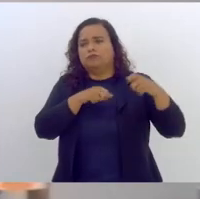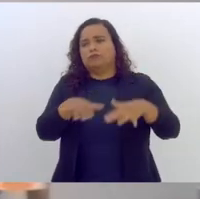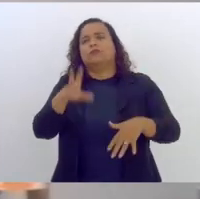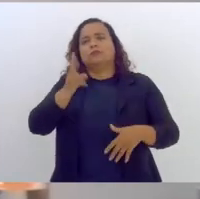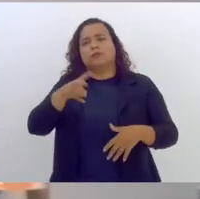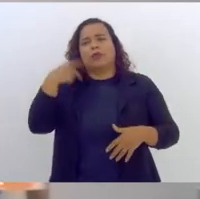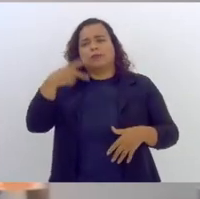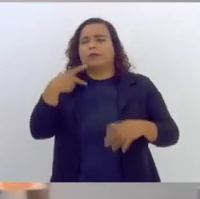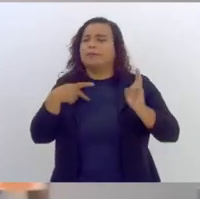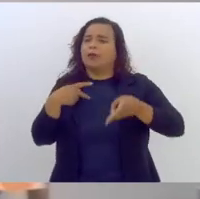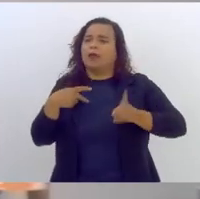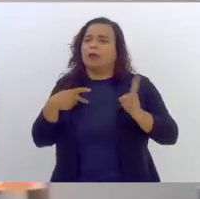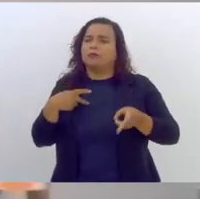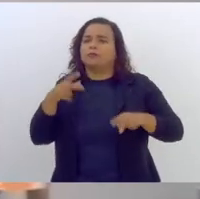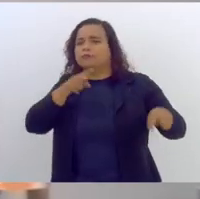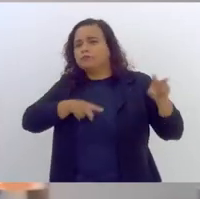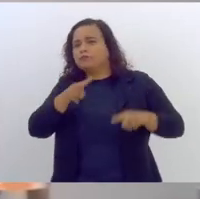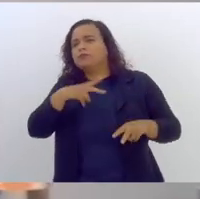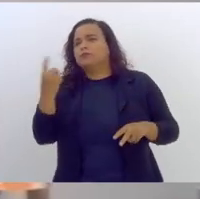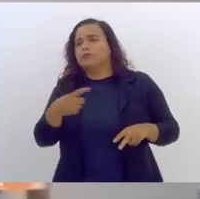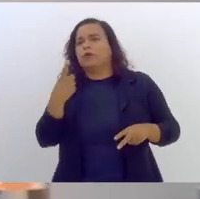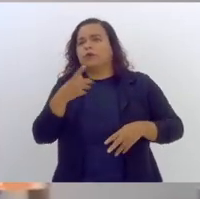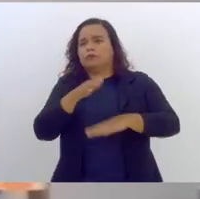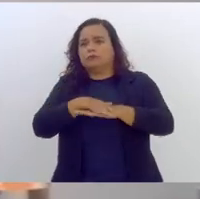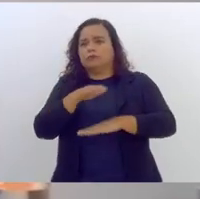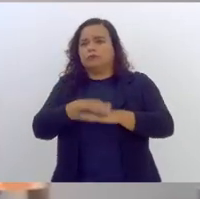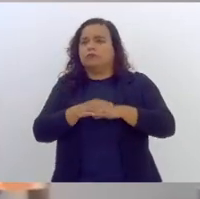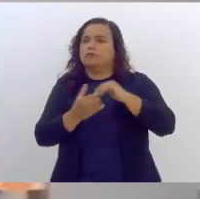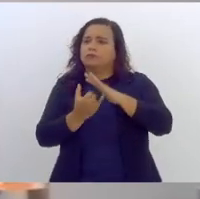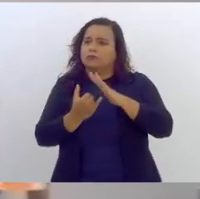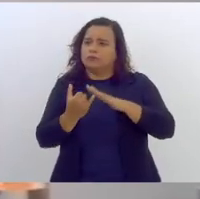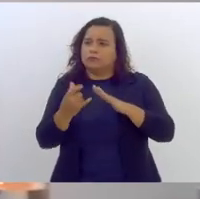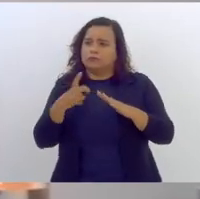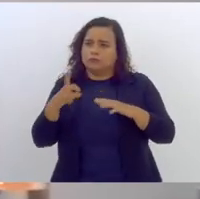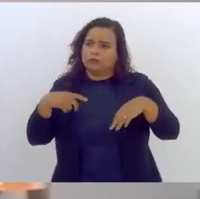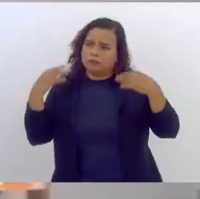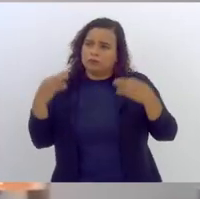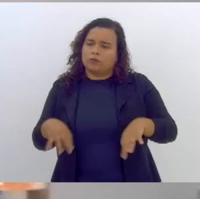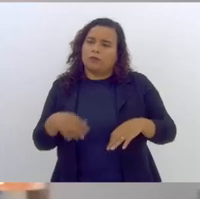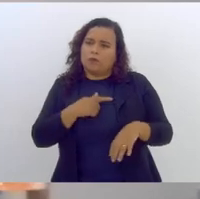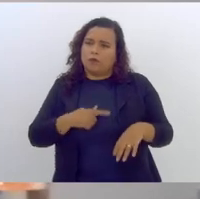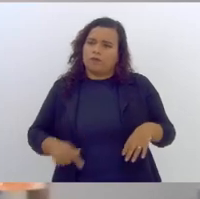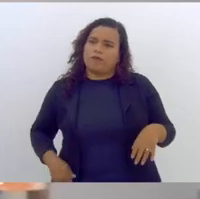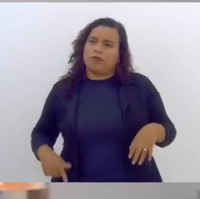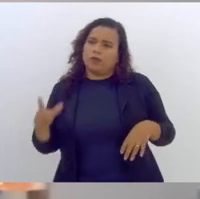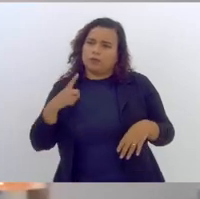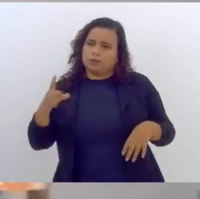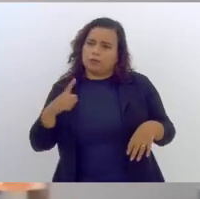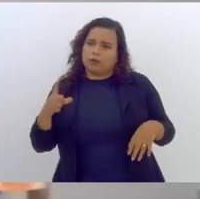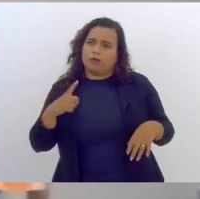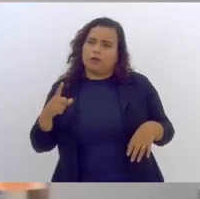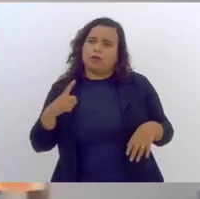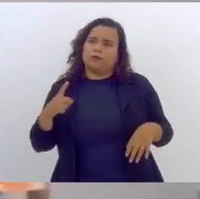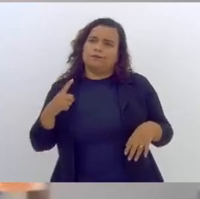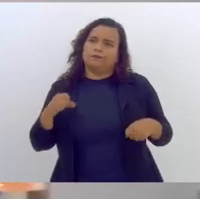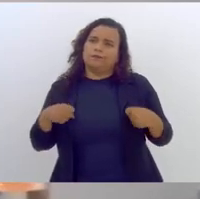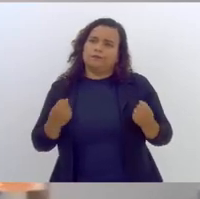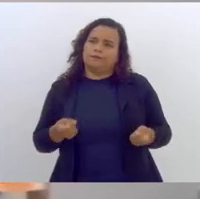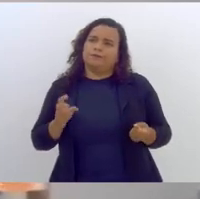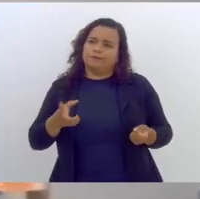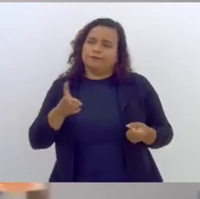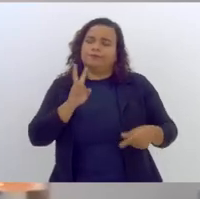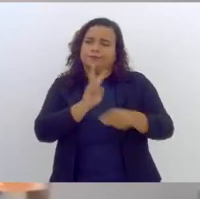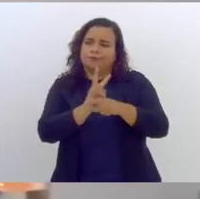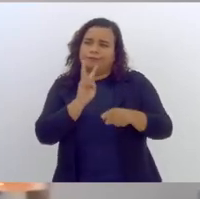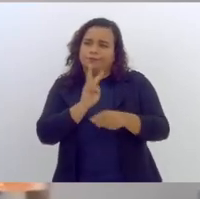mesmos parlamentares então devemos sim né institucionalmente E pelo governo também estamos sempre em defesa